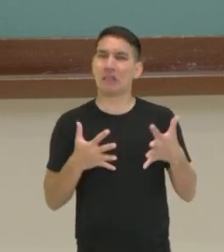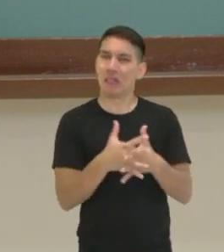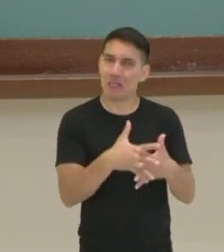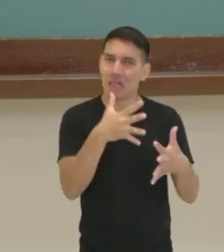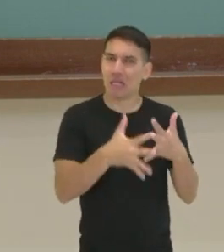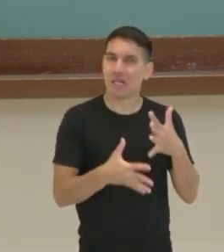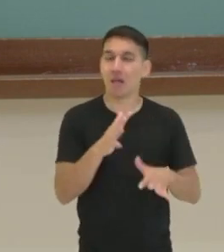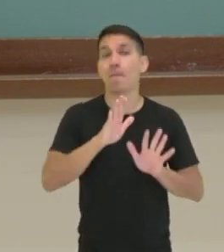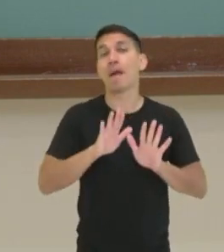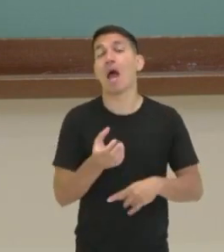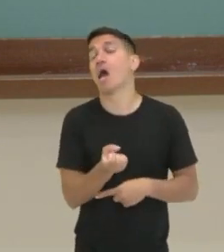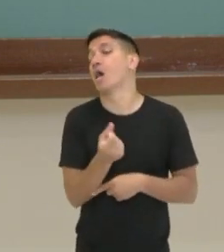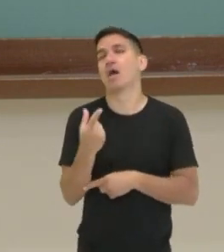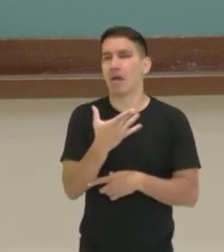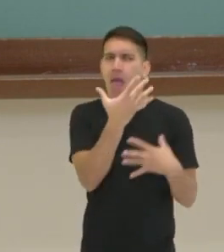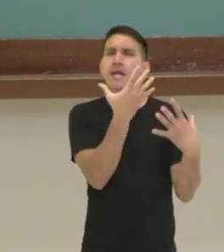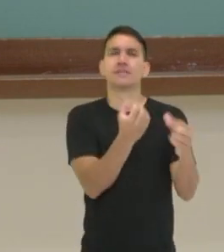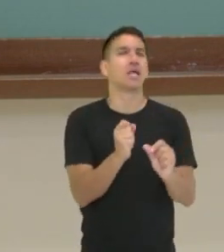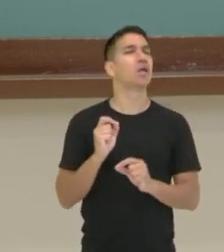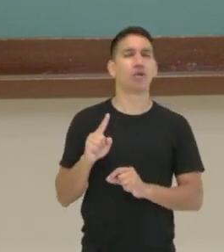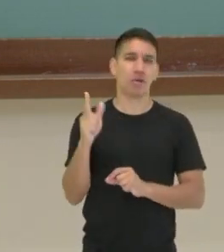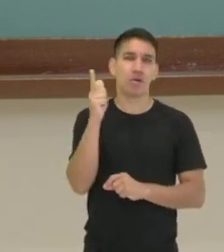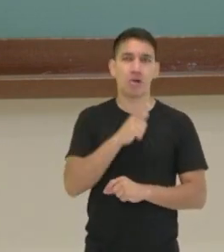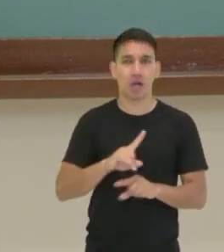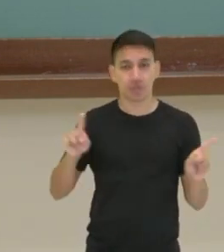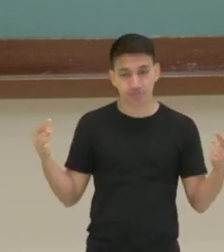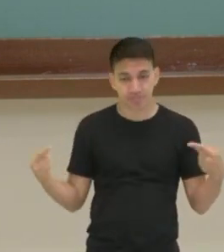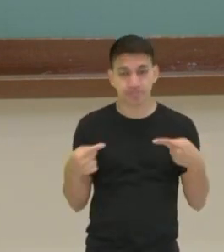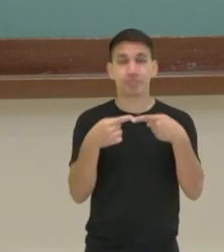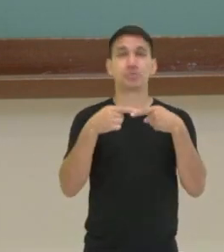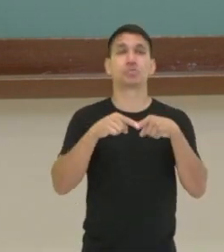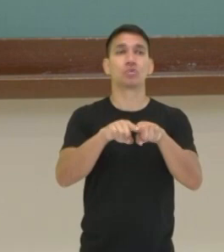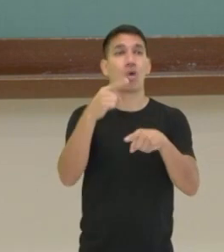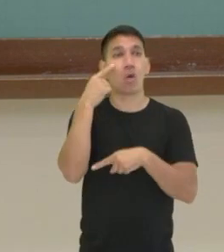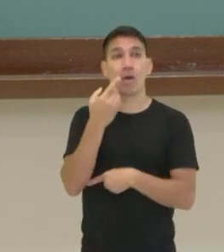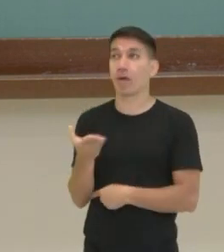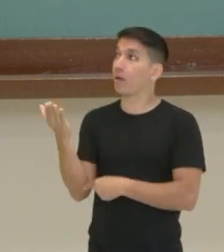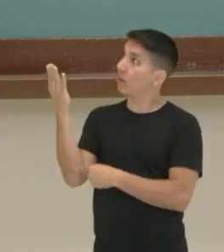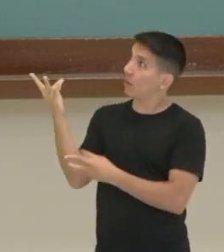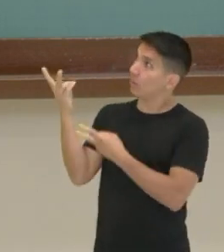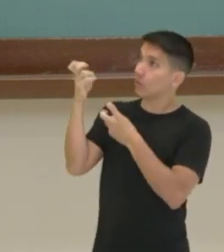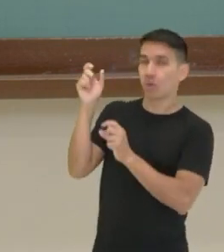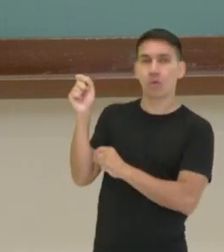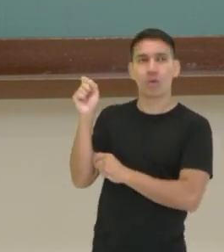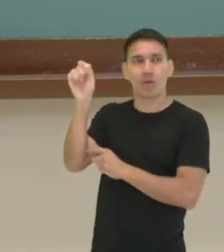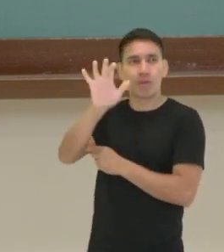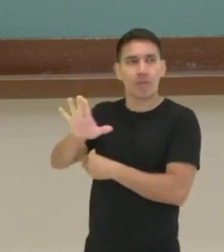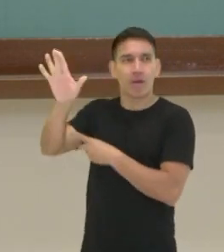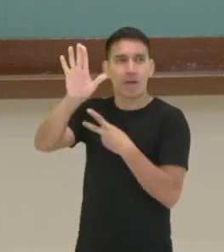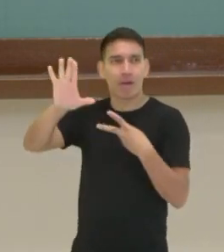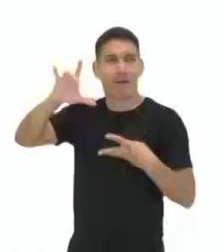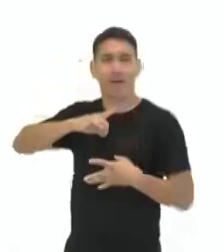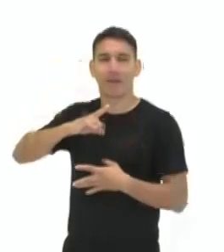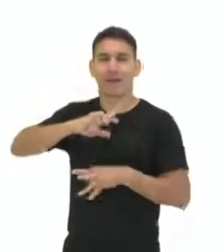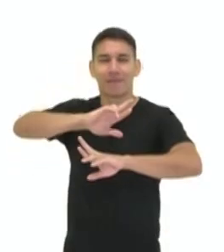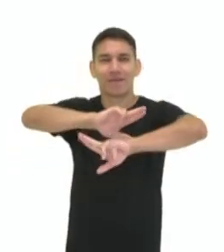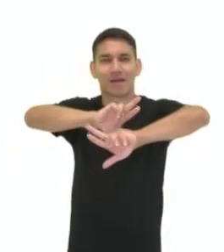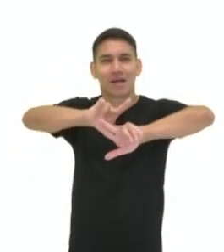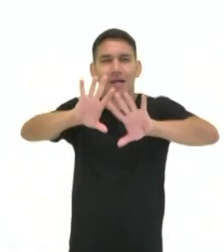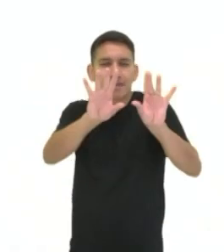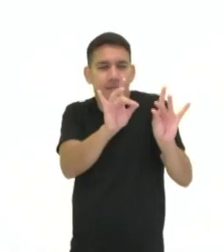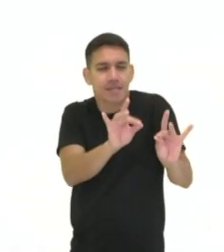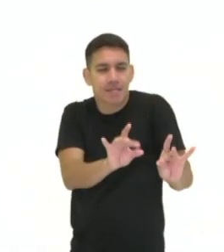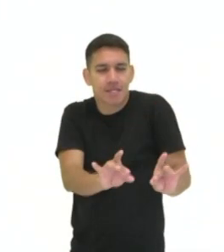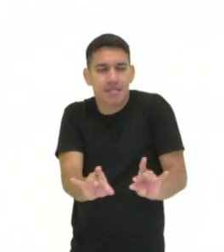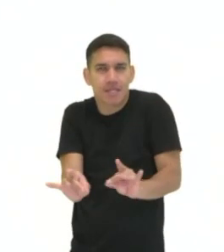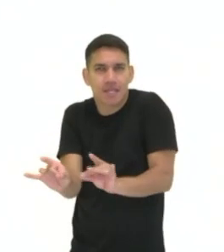que aceitavam, elas tinham um sincretismo. Se vocês olharem essa obra aqui, vocês vão perceber que tem vários detalhes,